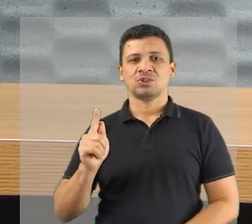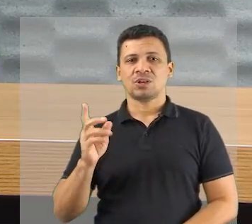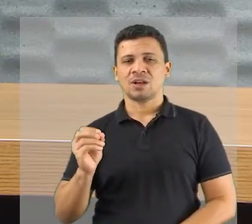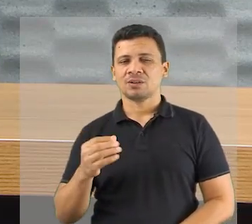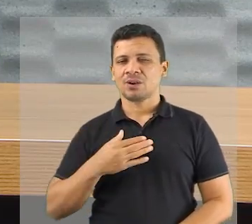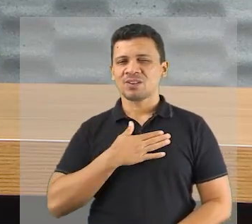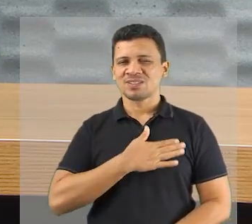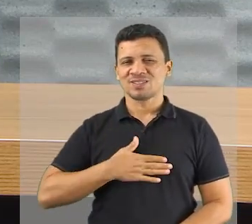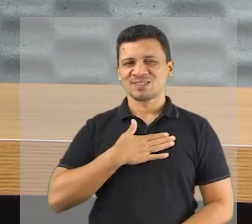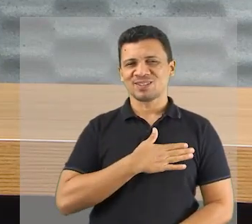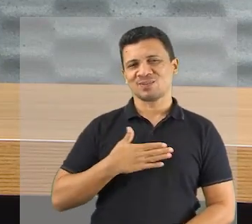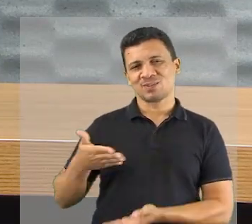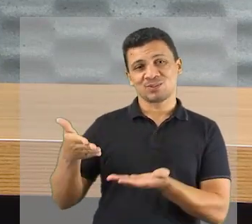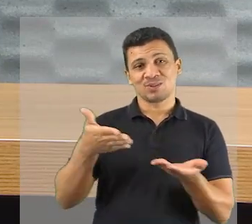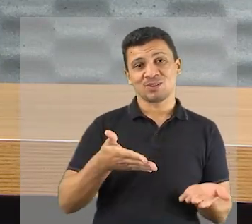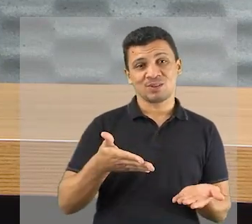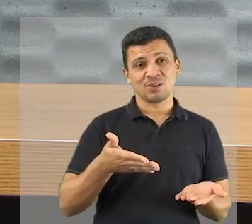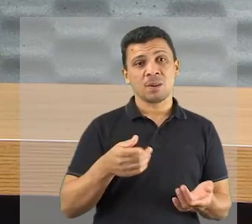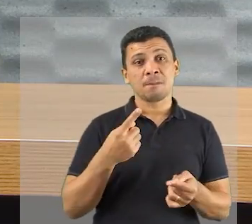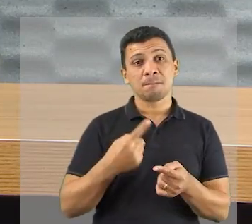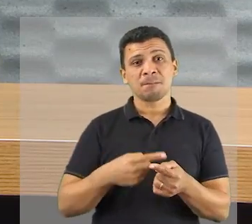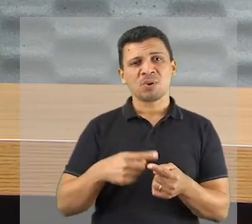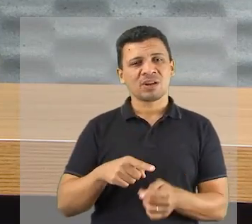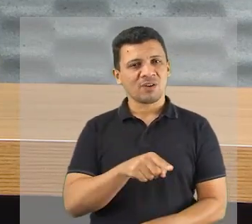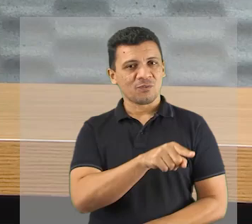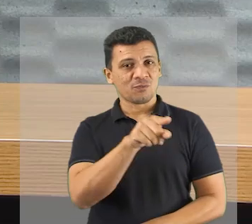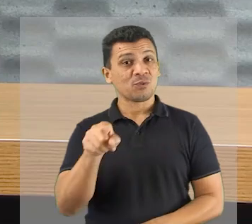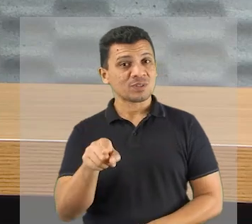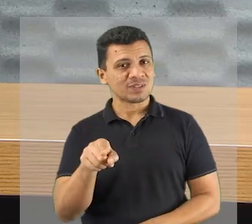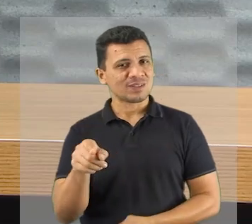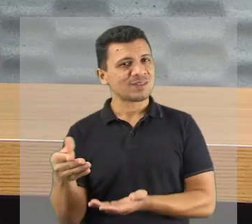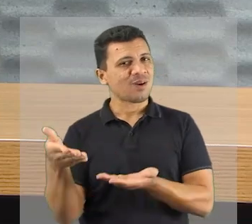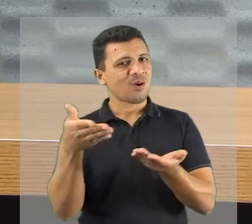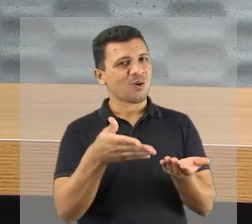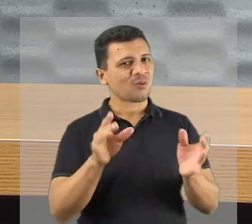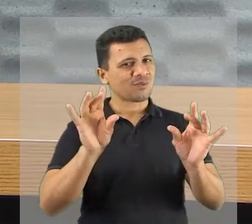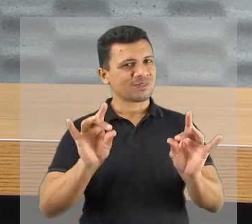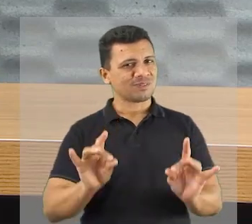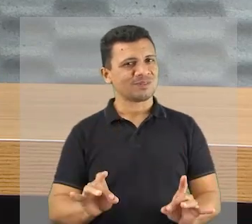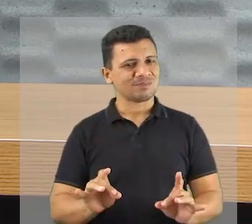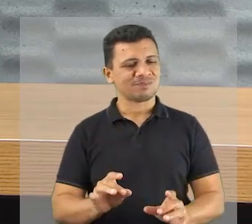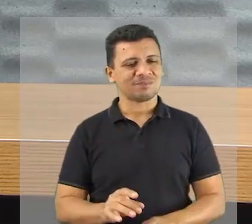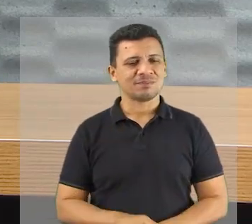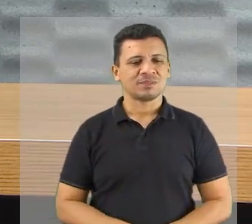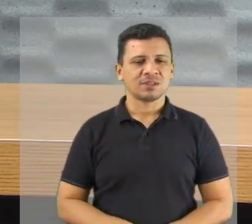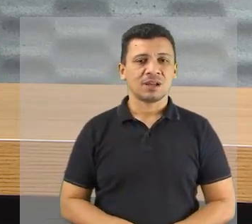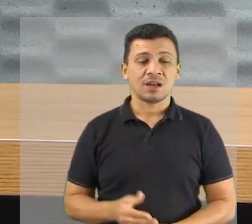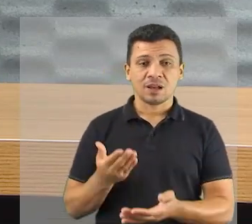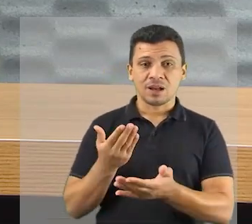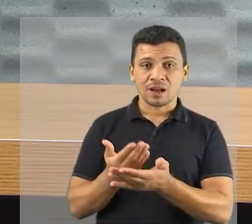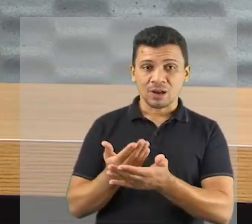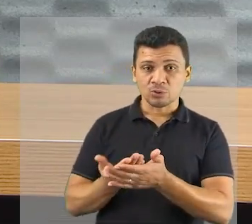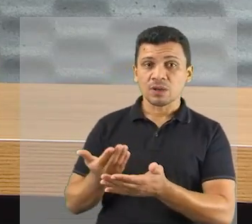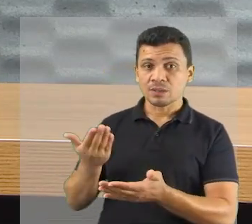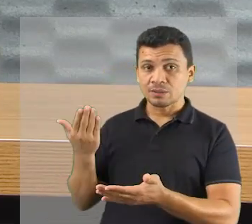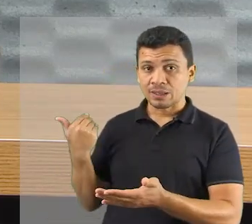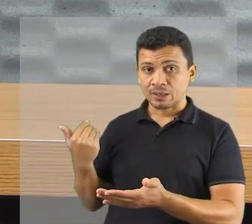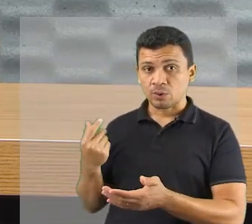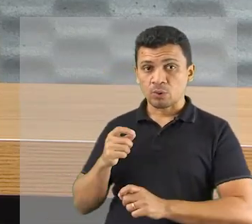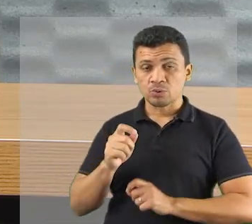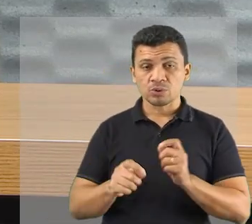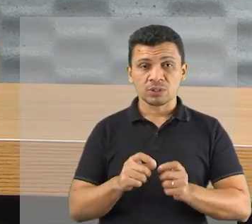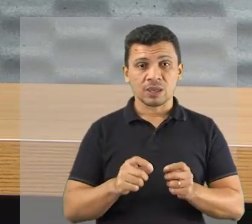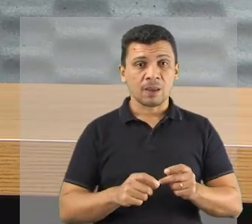Porque vocês são os nossos convidados. Turma, aula anterior falamos sobre